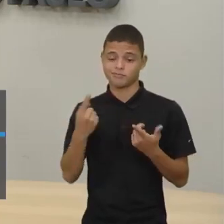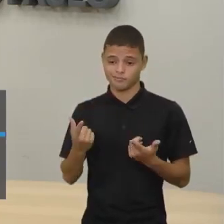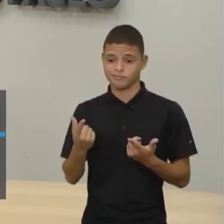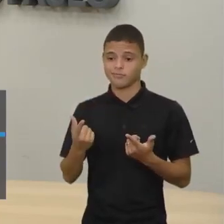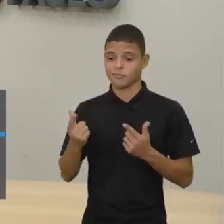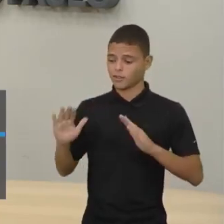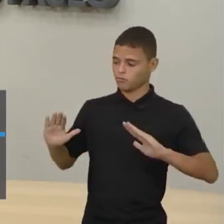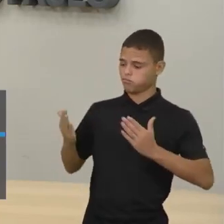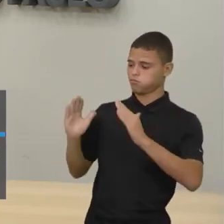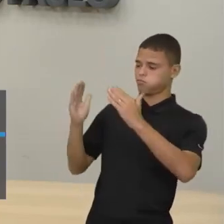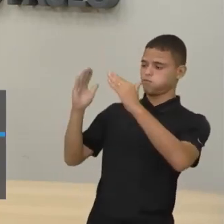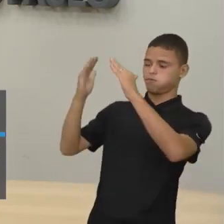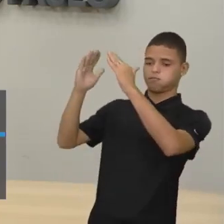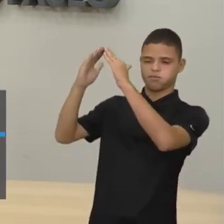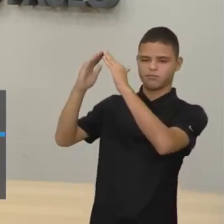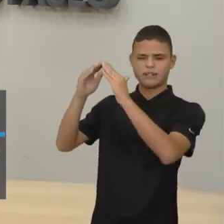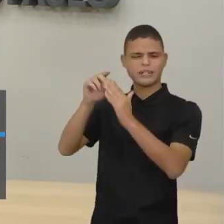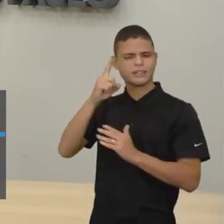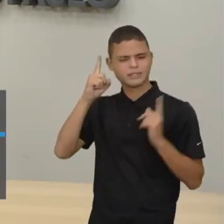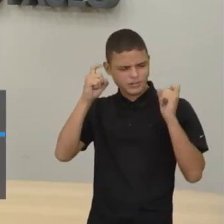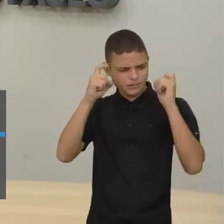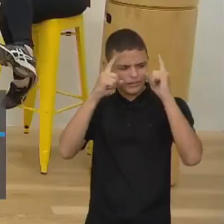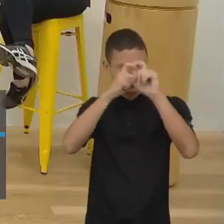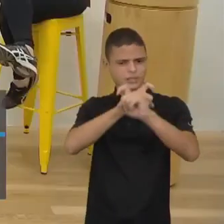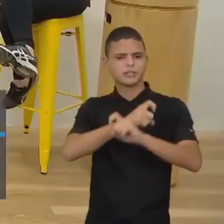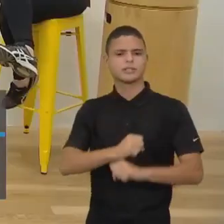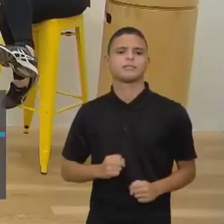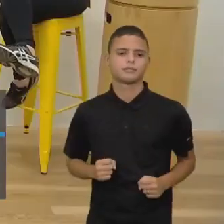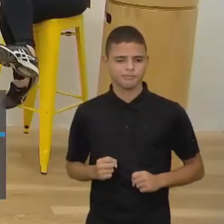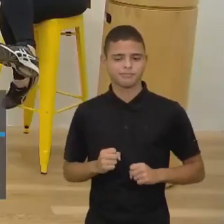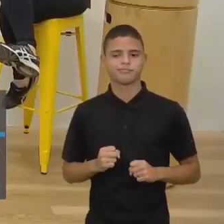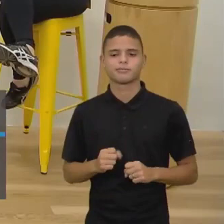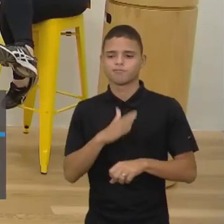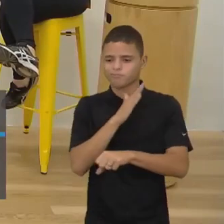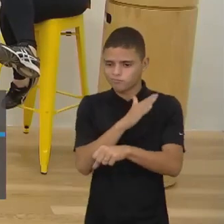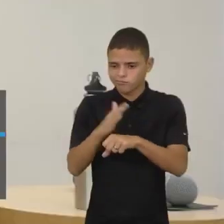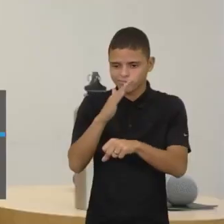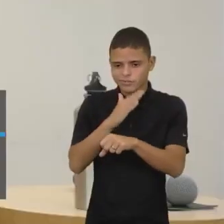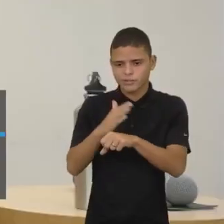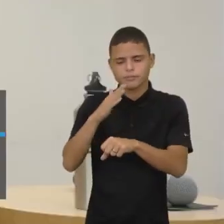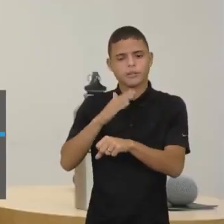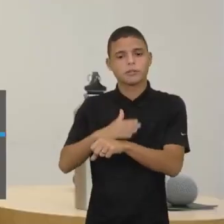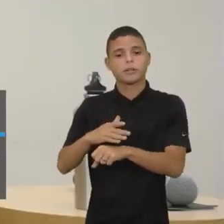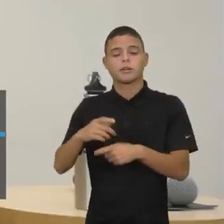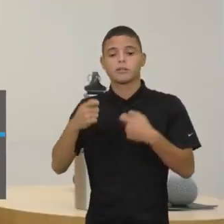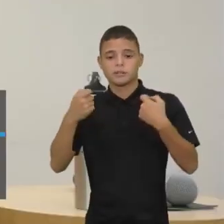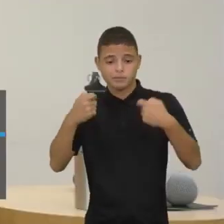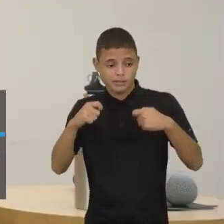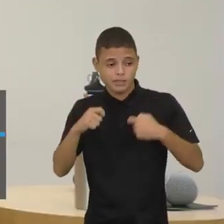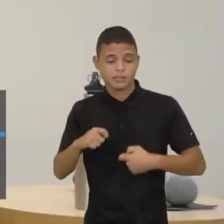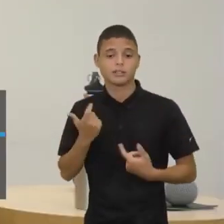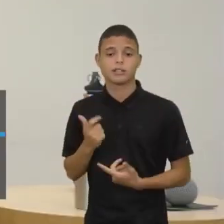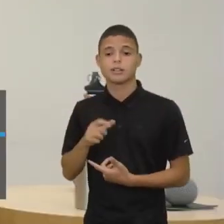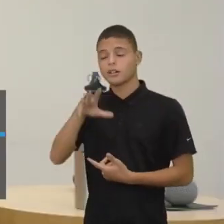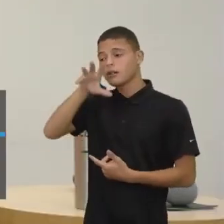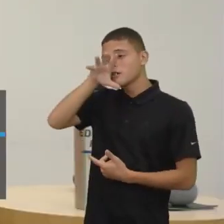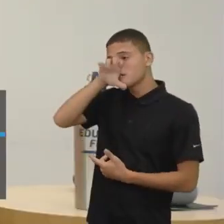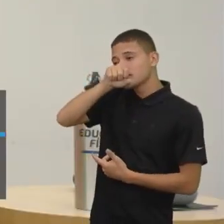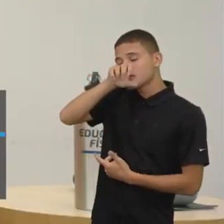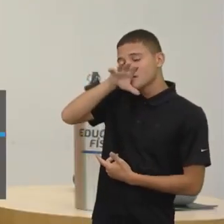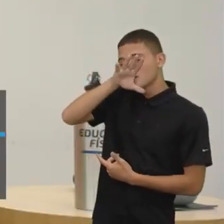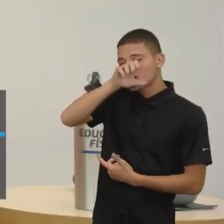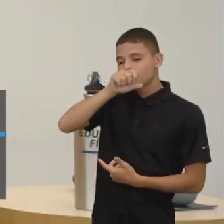possíveis, né? Então, e os treinamentos são bem difíceis. É um treinamento anaeróbio, treinamento para quem vai usar pouco oxigênio numa